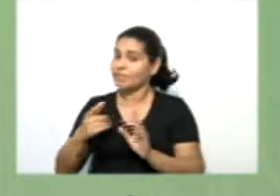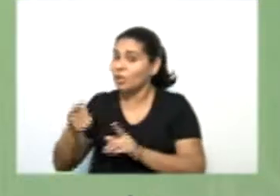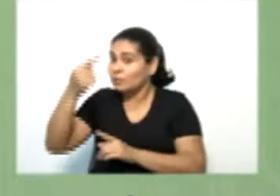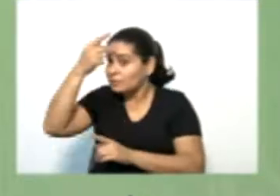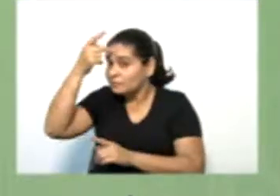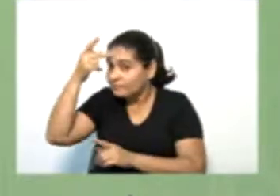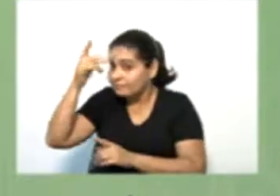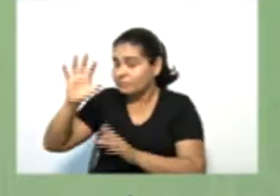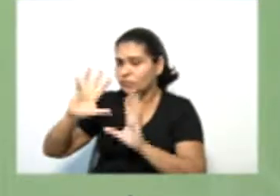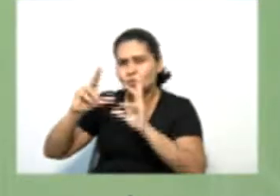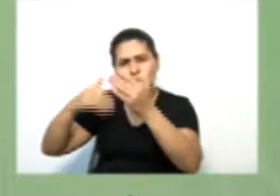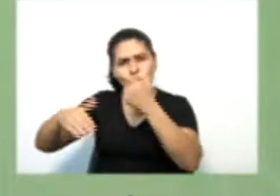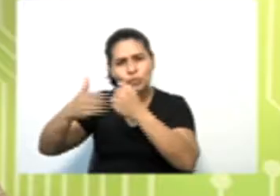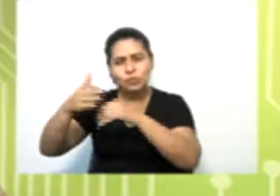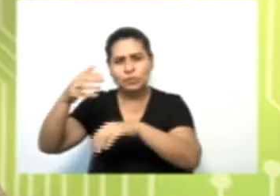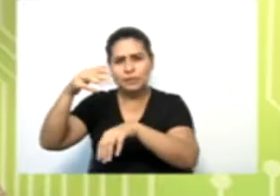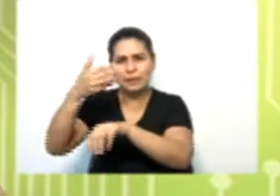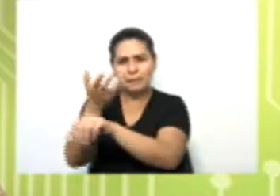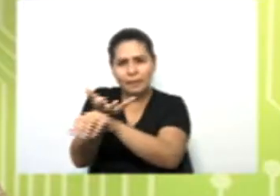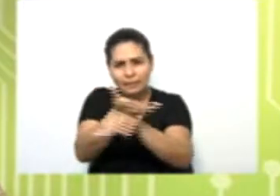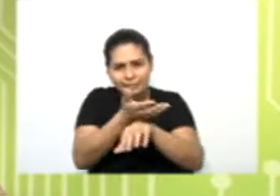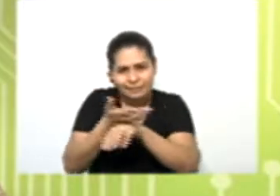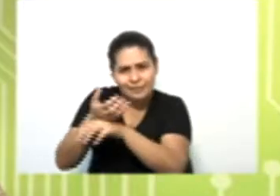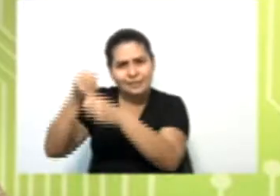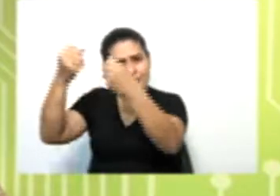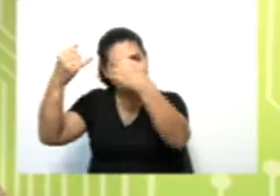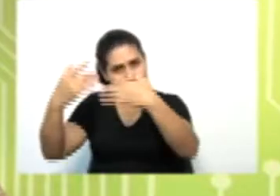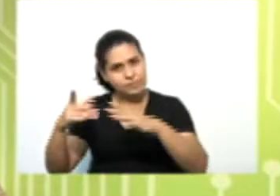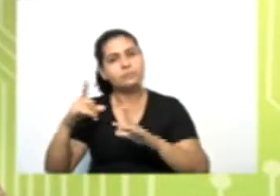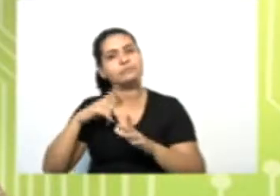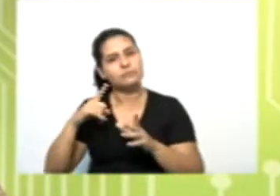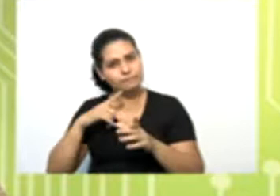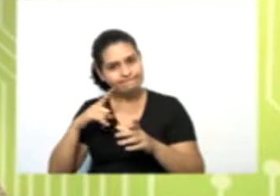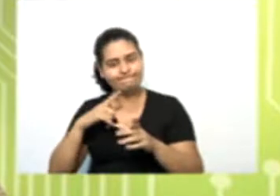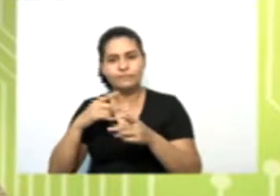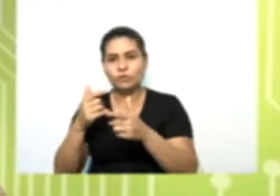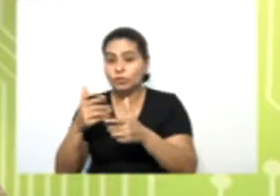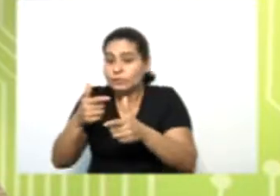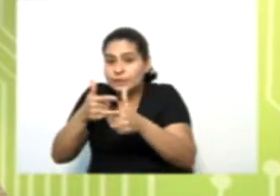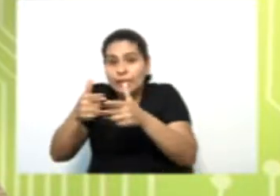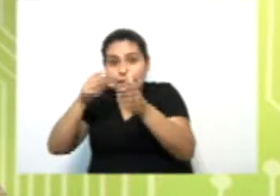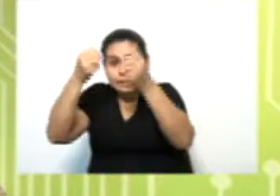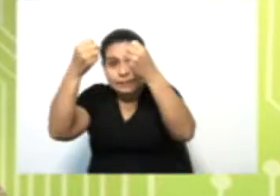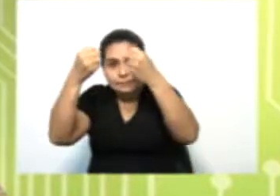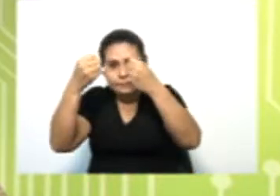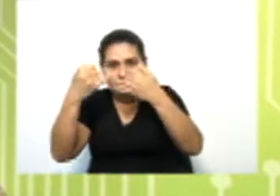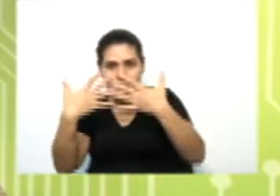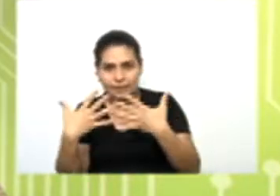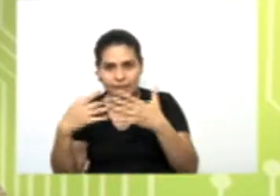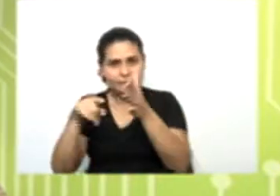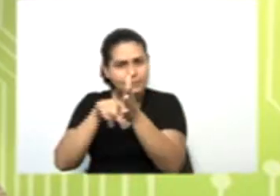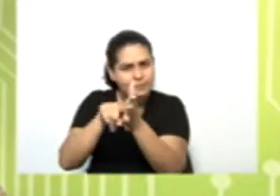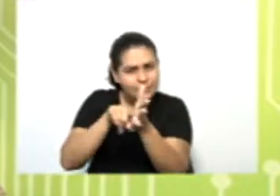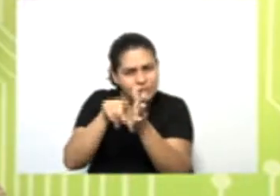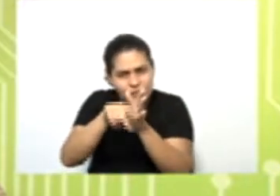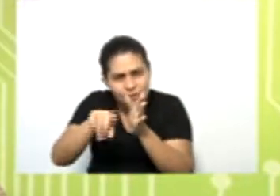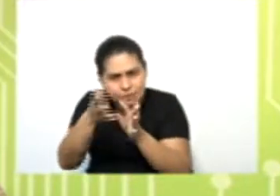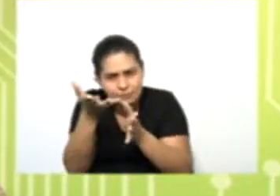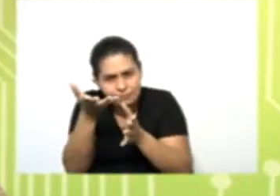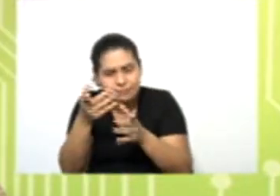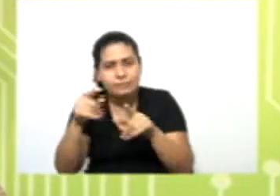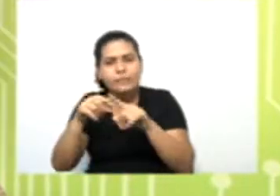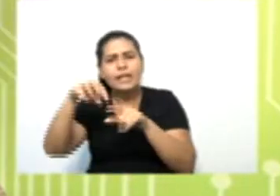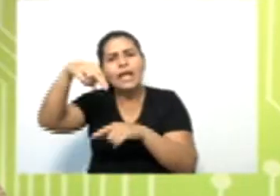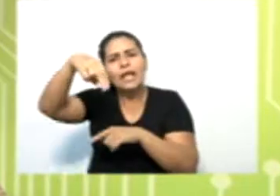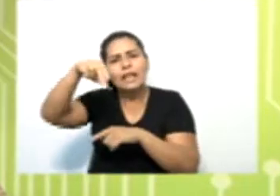todos os conteúdos passados, né, nas aulas, eles têm embasamento. E nós vamos verificar isso hoje também. Se você quer